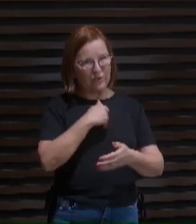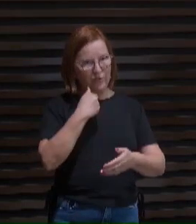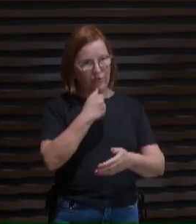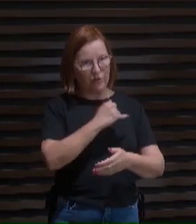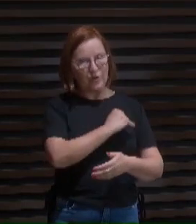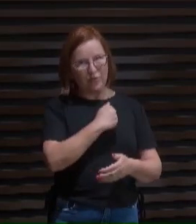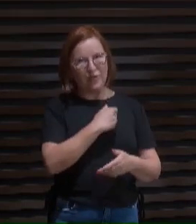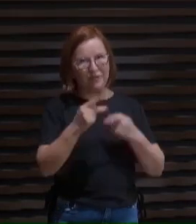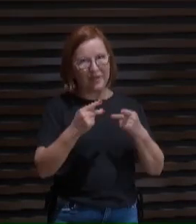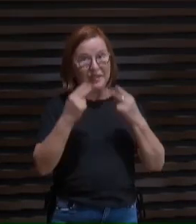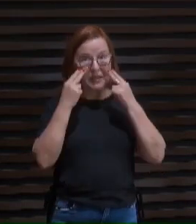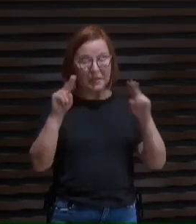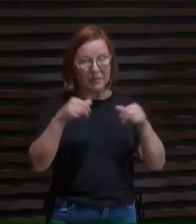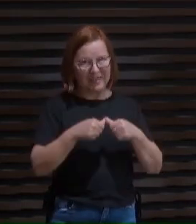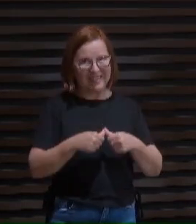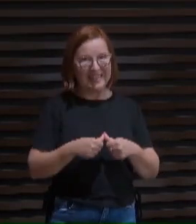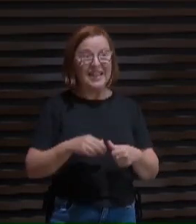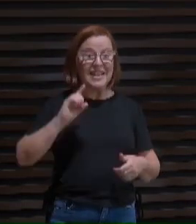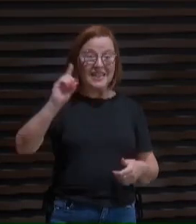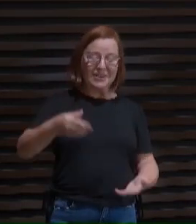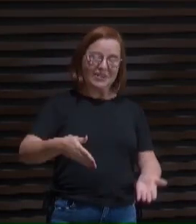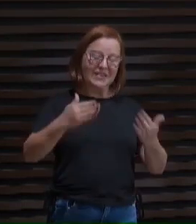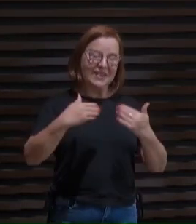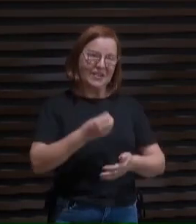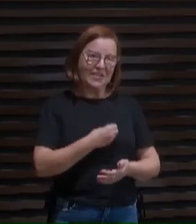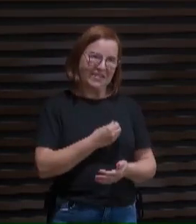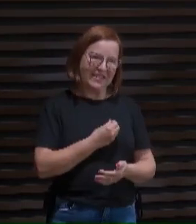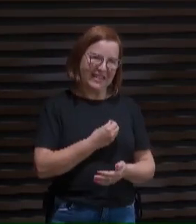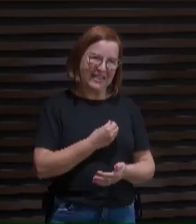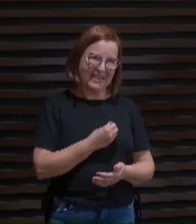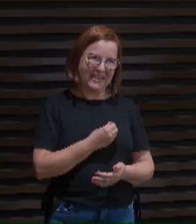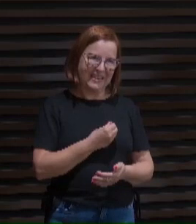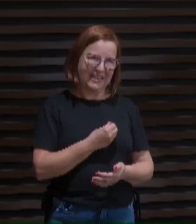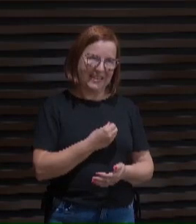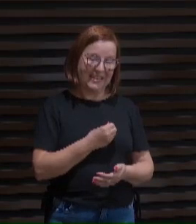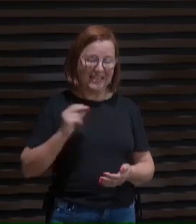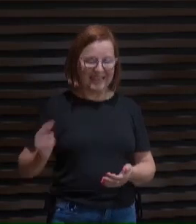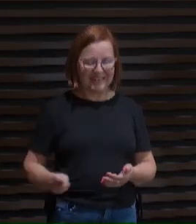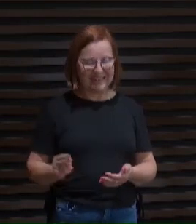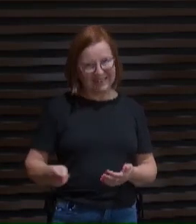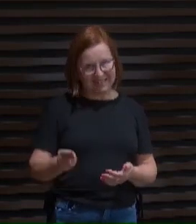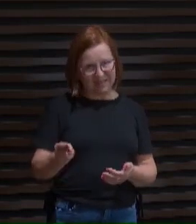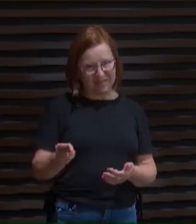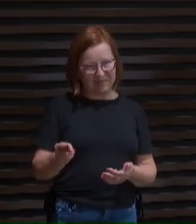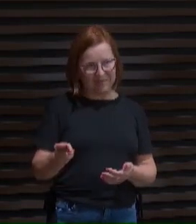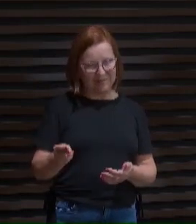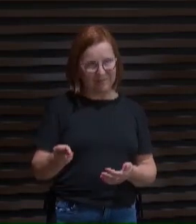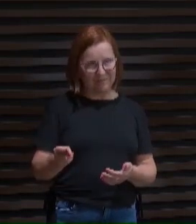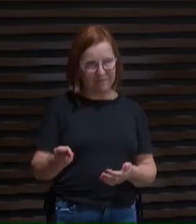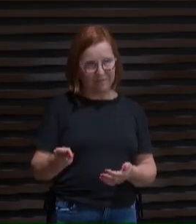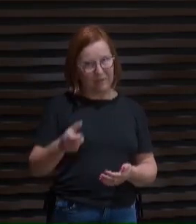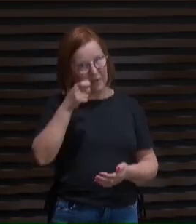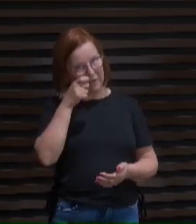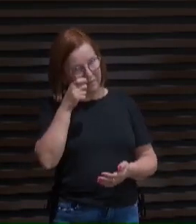é este: Deus nos deu a vida eterna. Presta